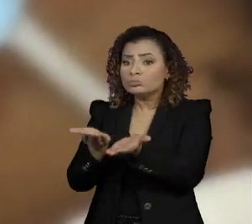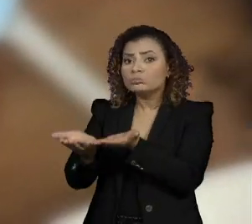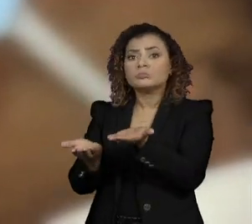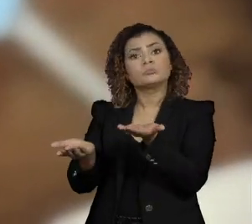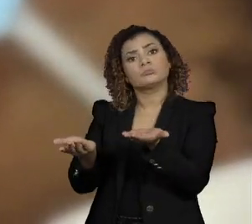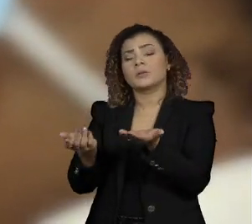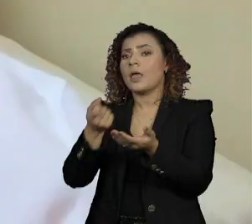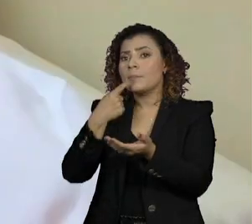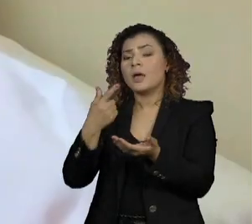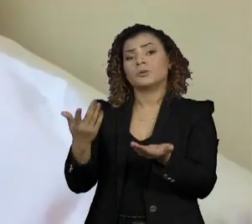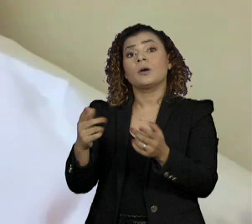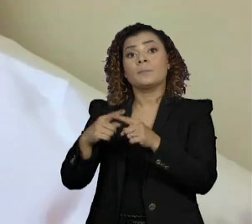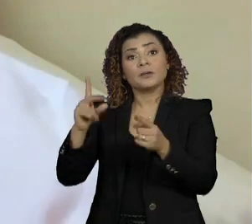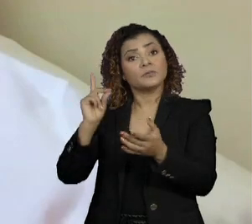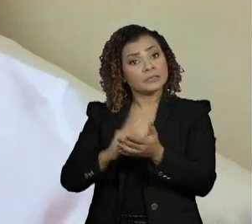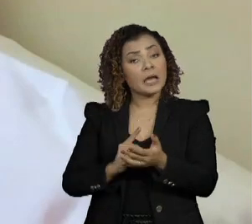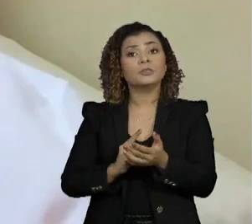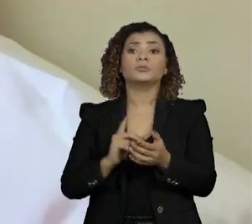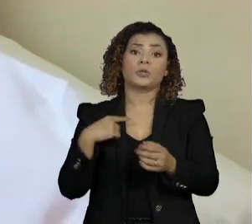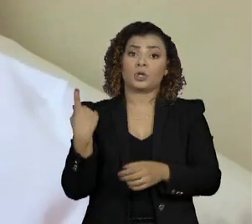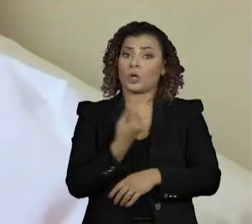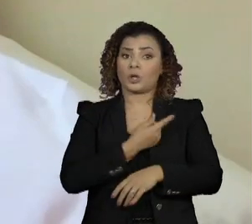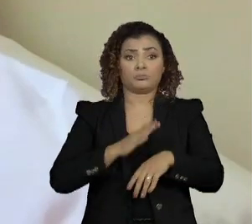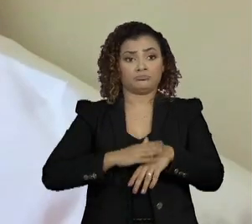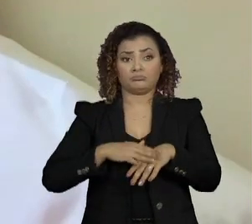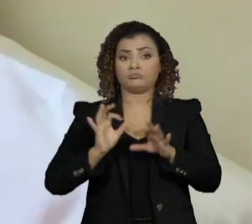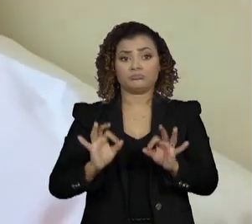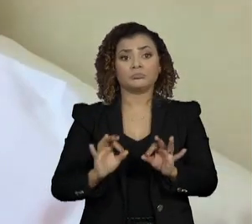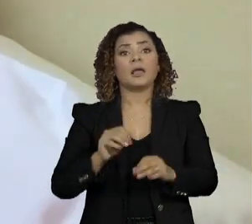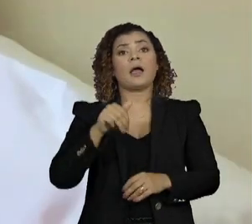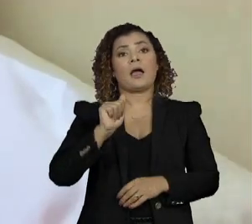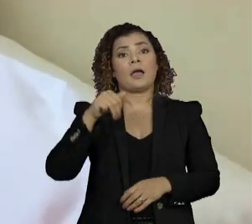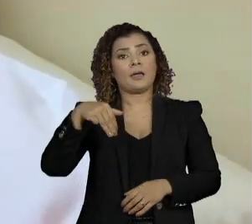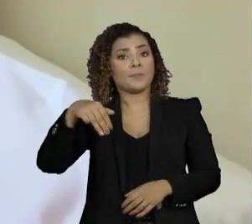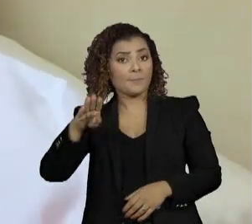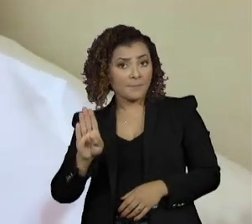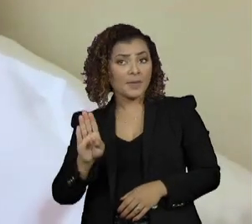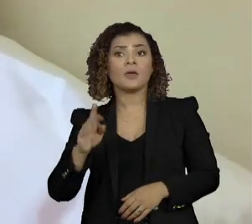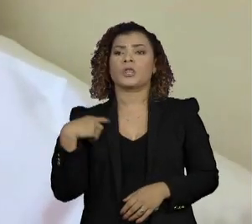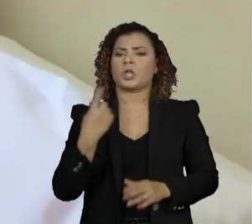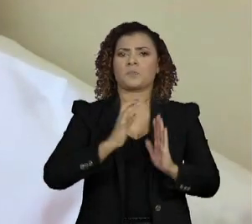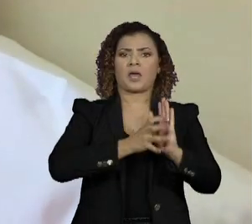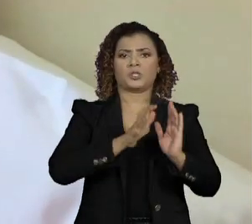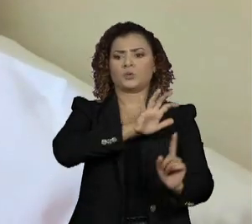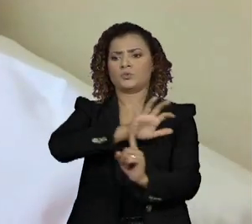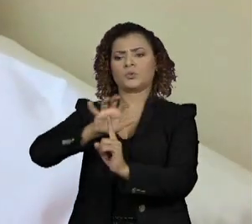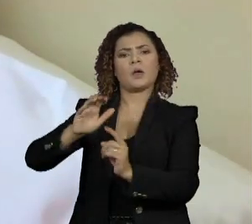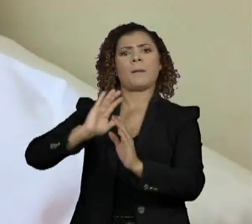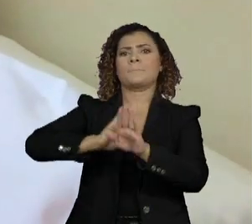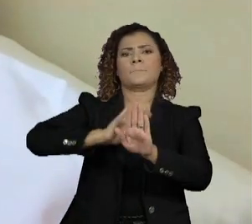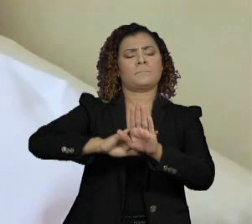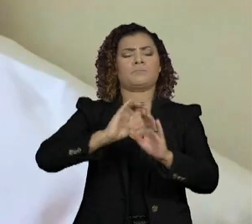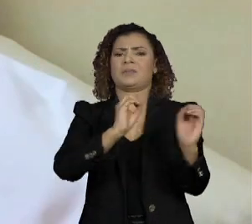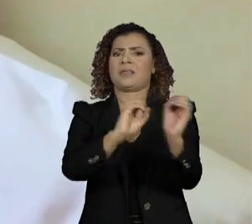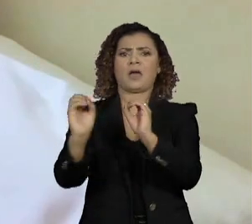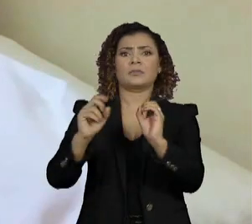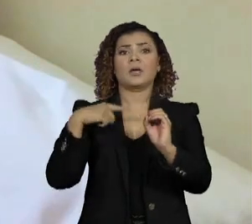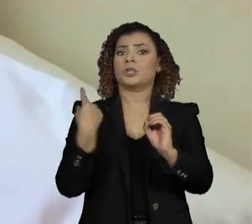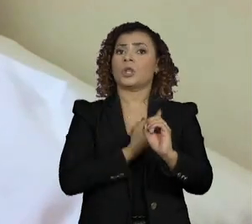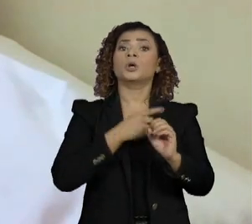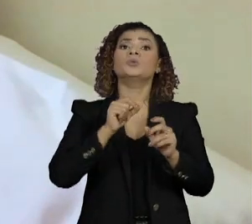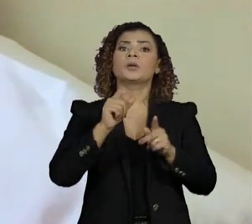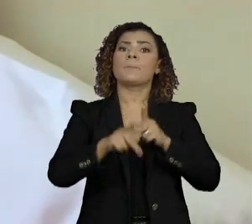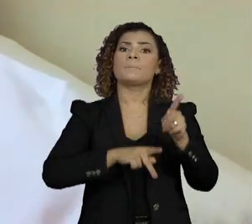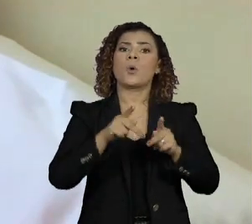são ineficazes. Nós, na MB, não temos corrente política, partidária, ideológica. O nosso partido é o partido da